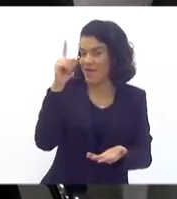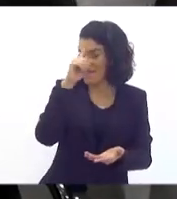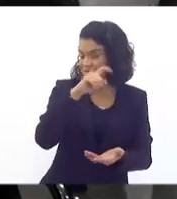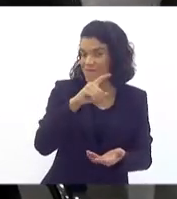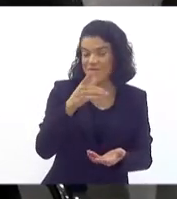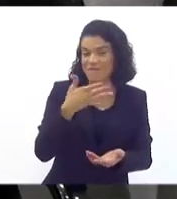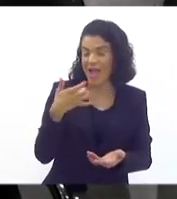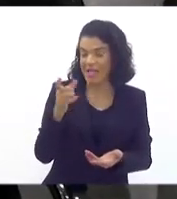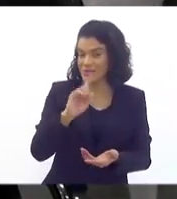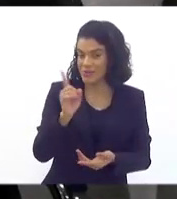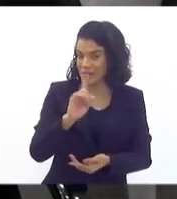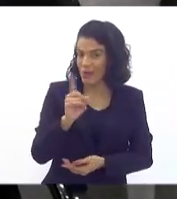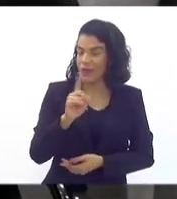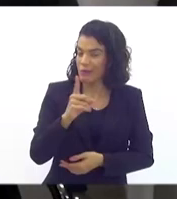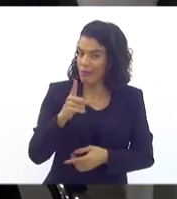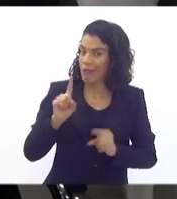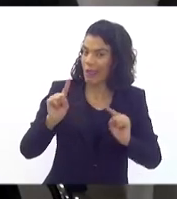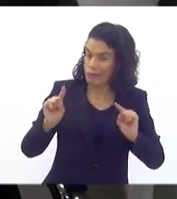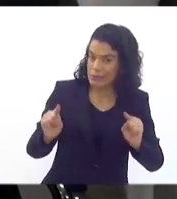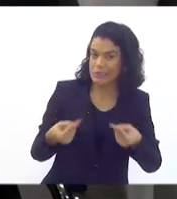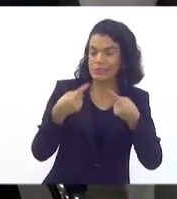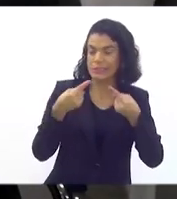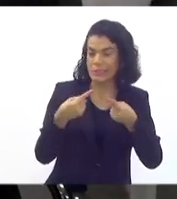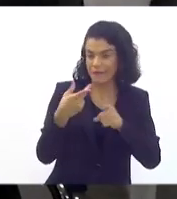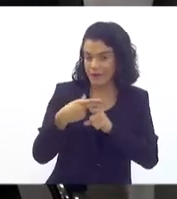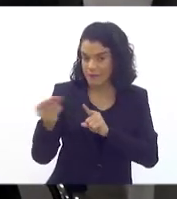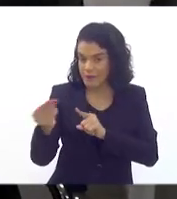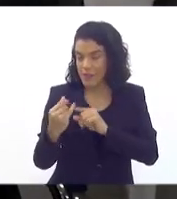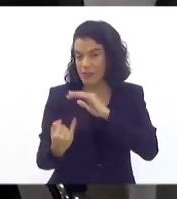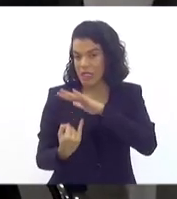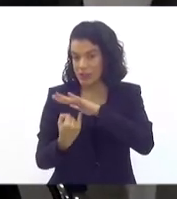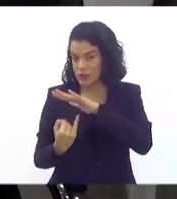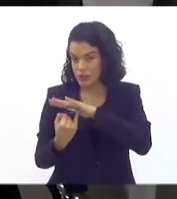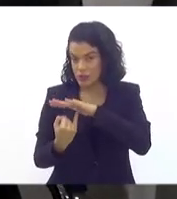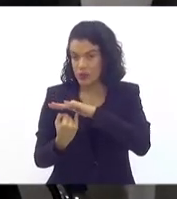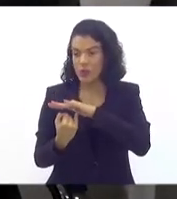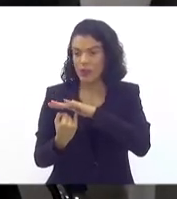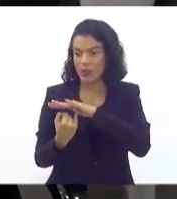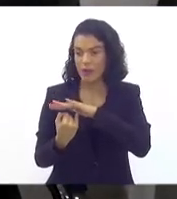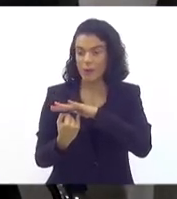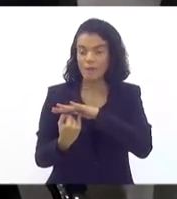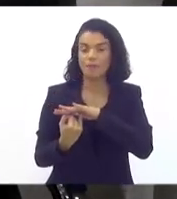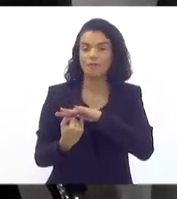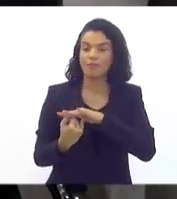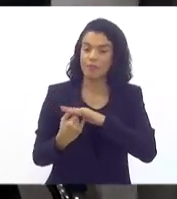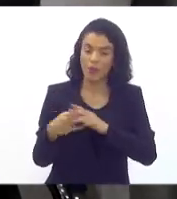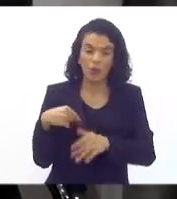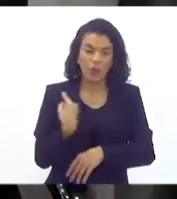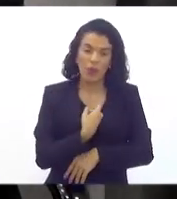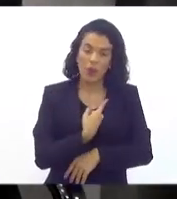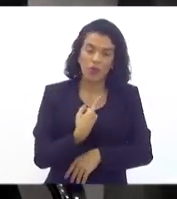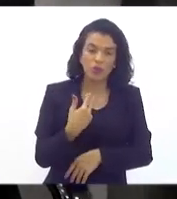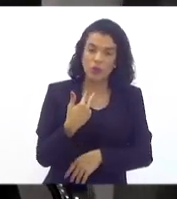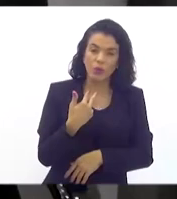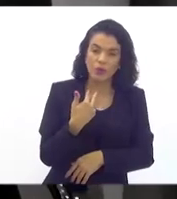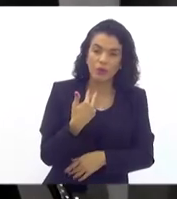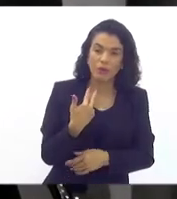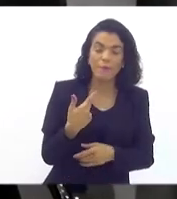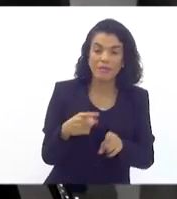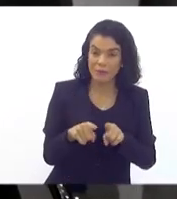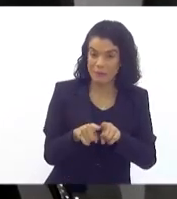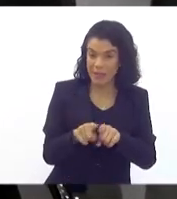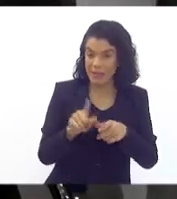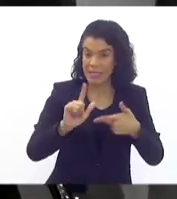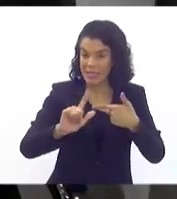e tem muito desafio a vencer desafio institucional da própria agência não não devemos voltar mas da própria